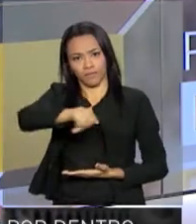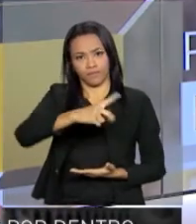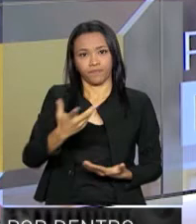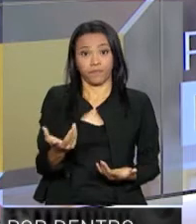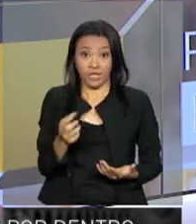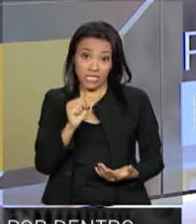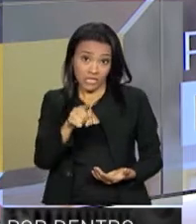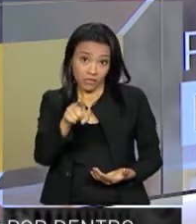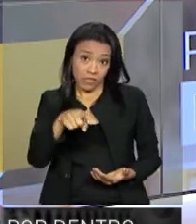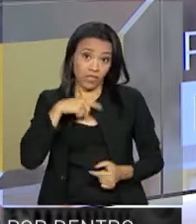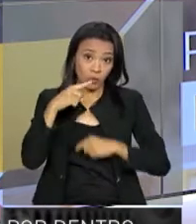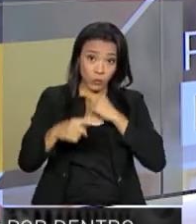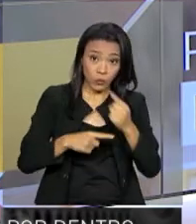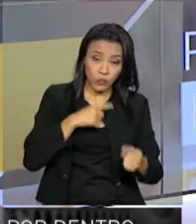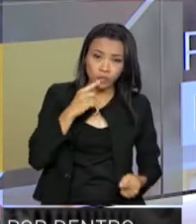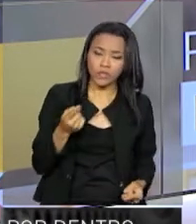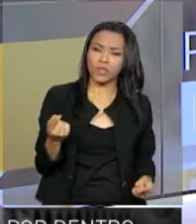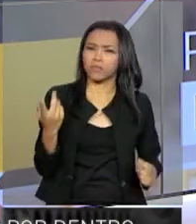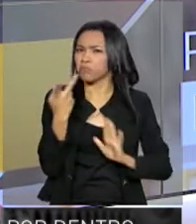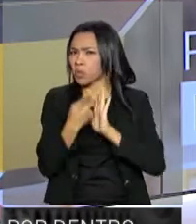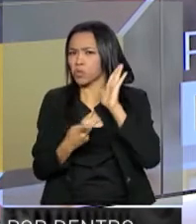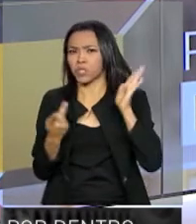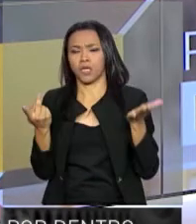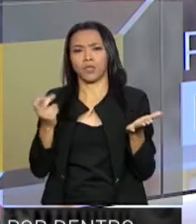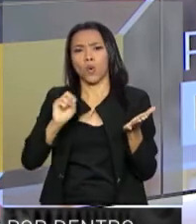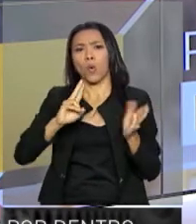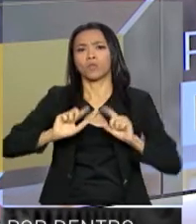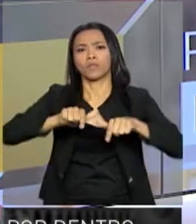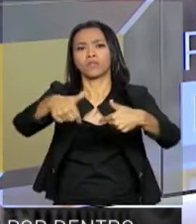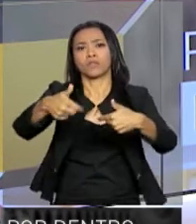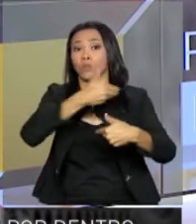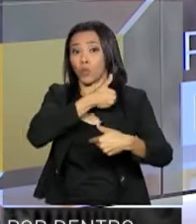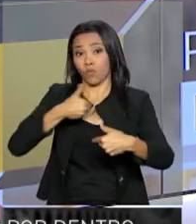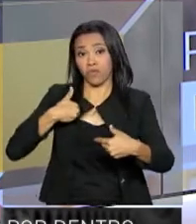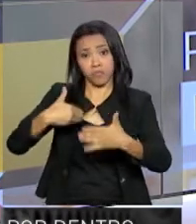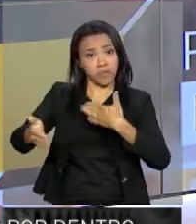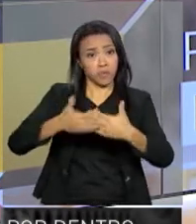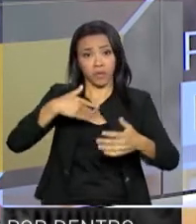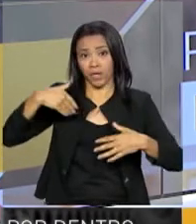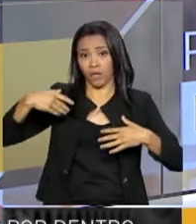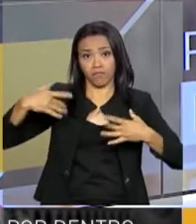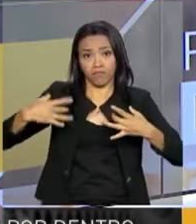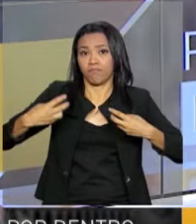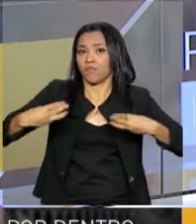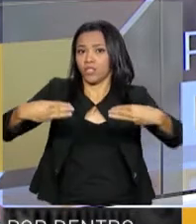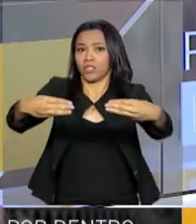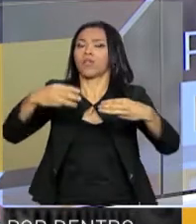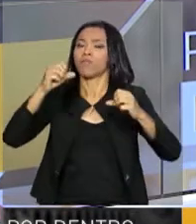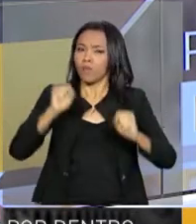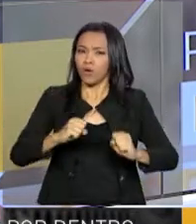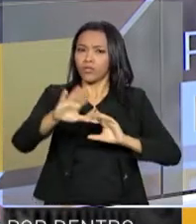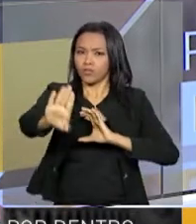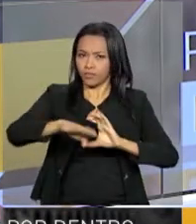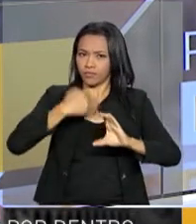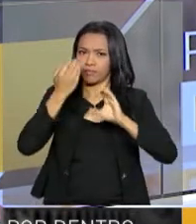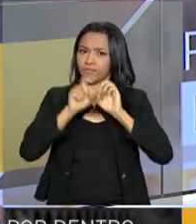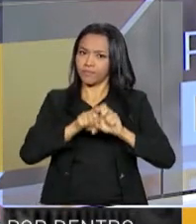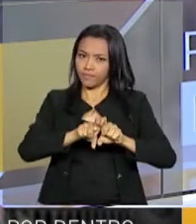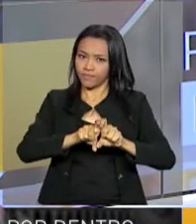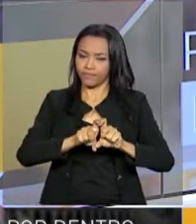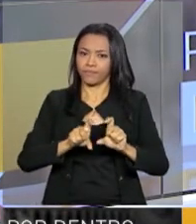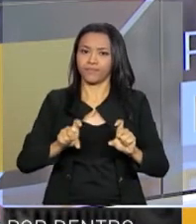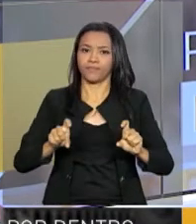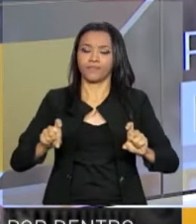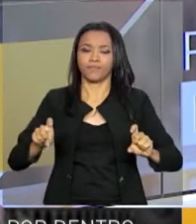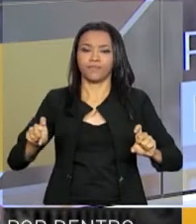Olha, se você tem dúvidas sobre algum projeto ou ação do governo, de qualquer ministério, escreva para